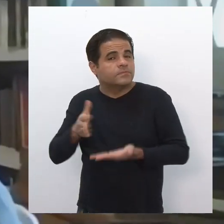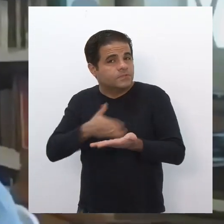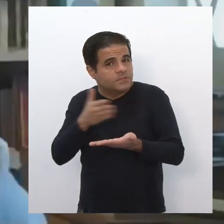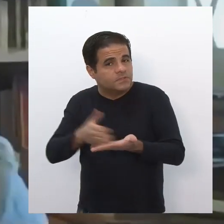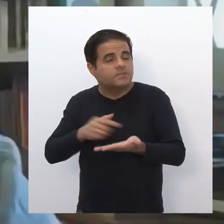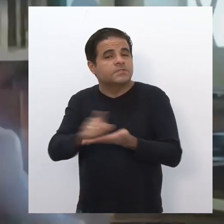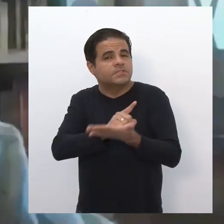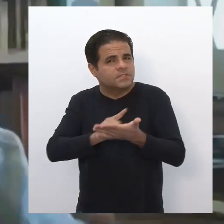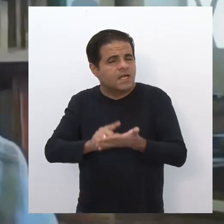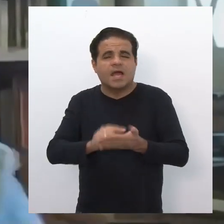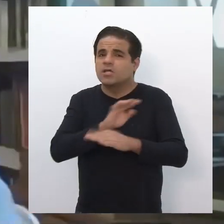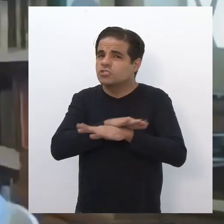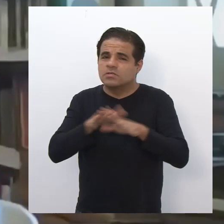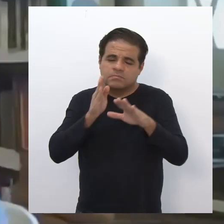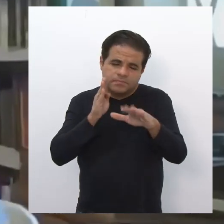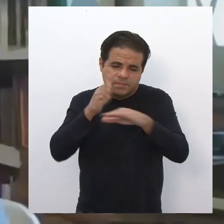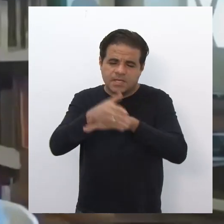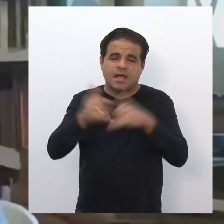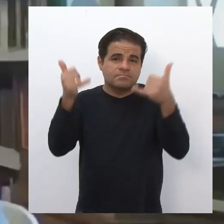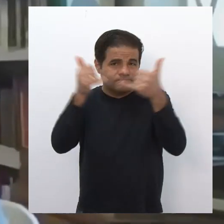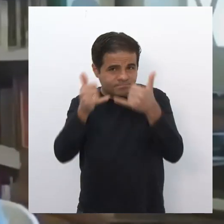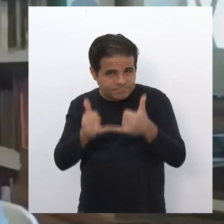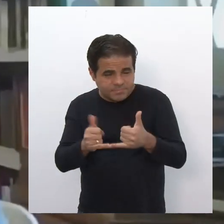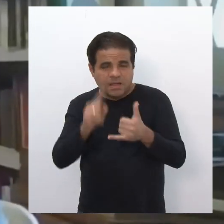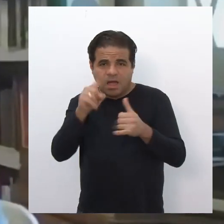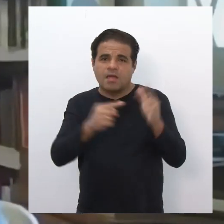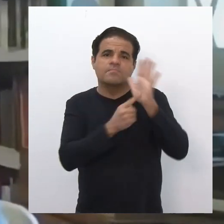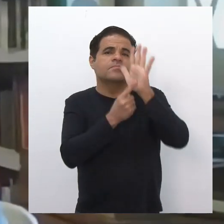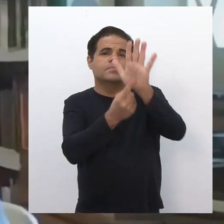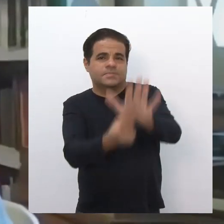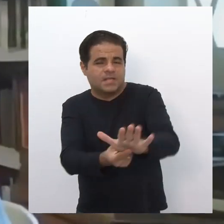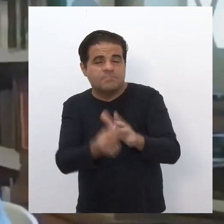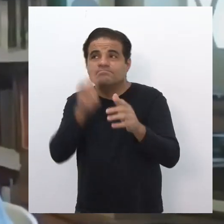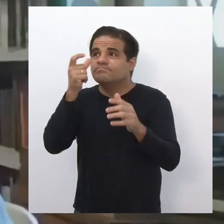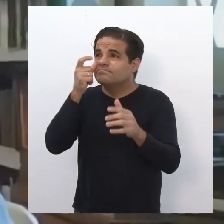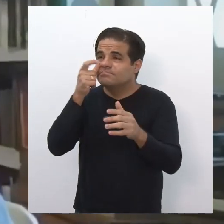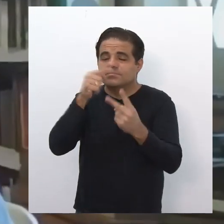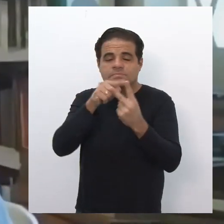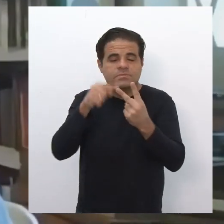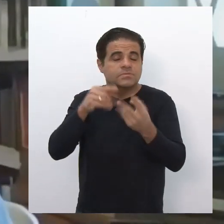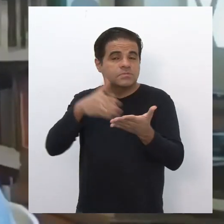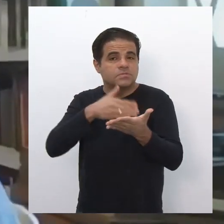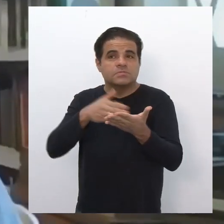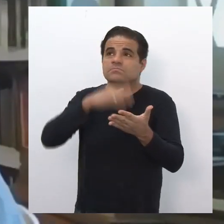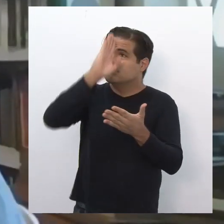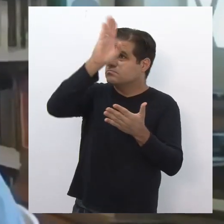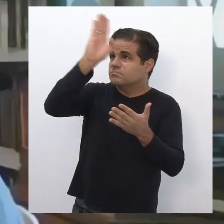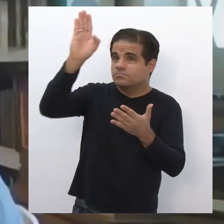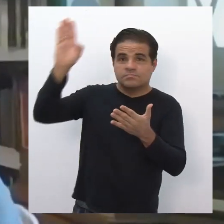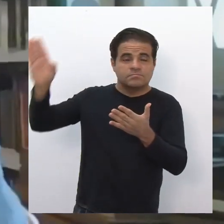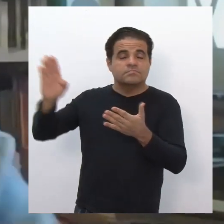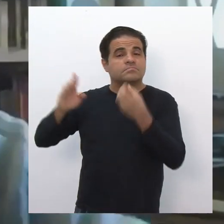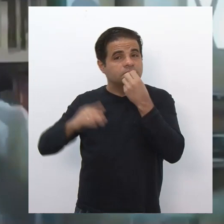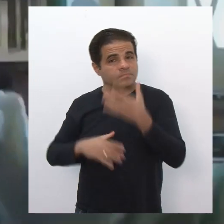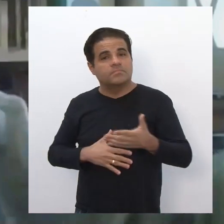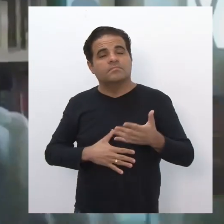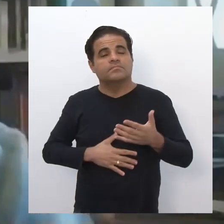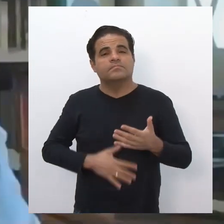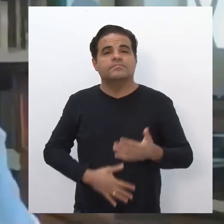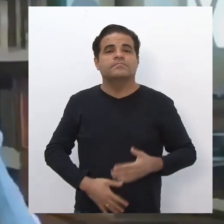digitais, né? Basta entrar no site que vai ser mostrado aqui, das 2 bibliotecas,